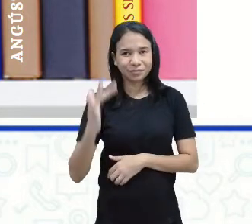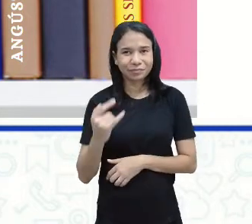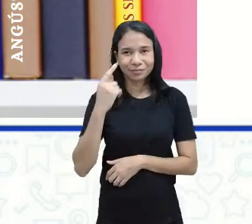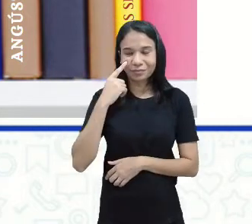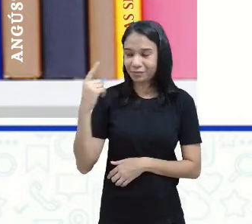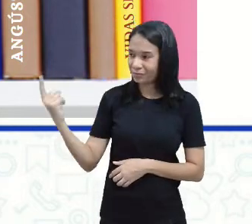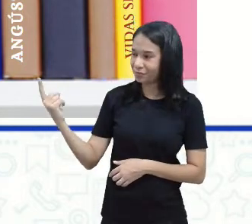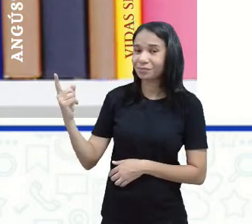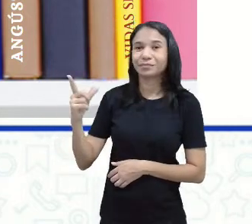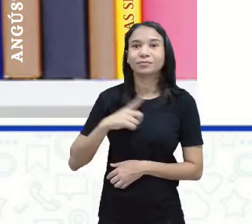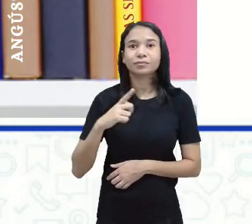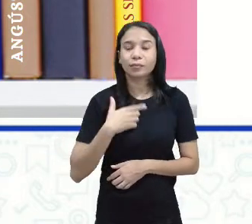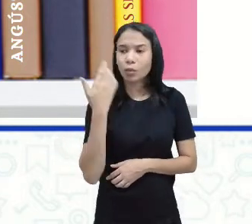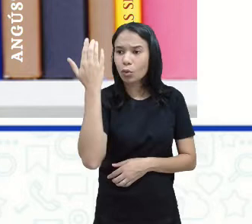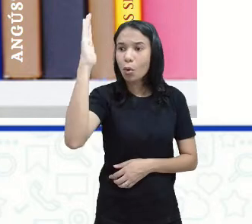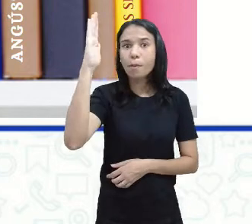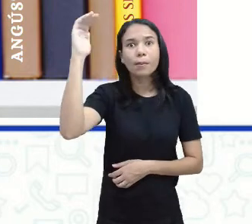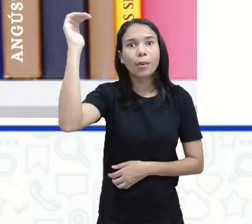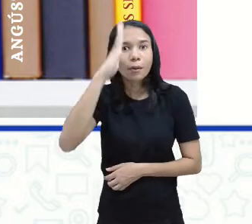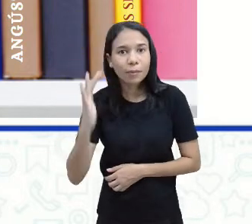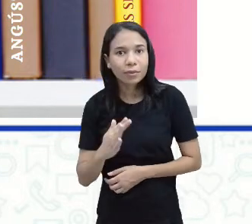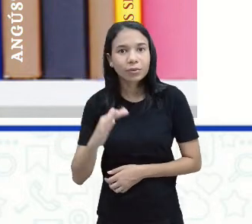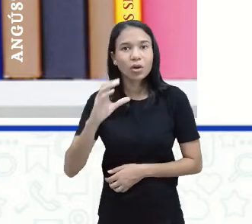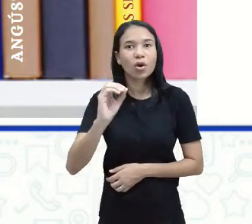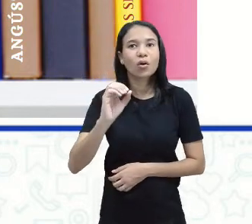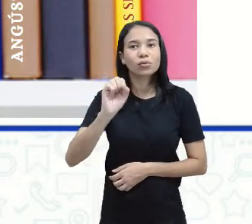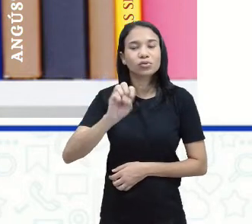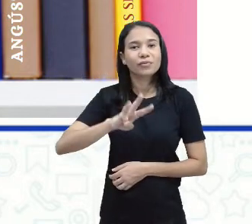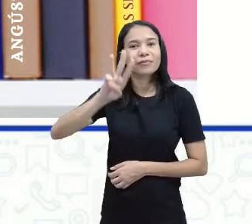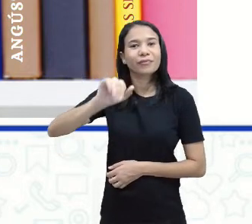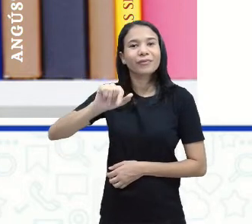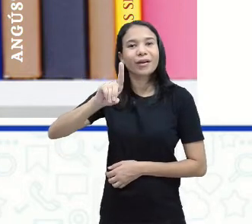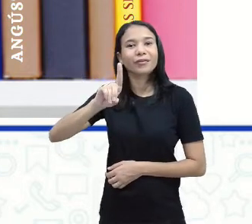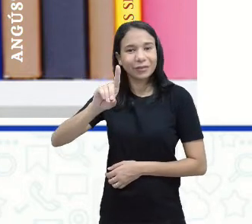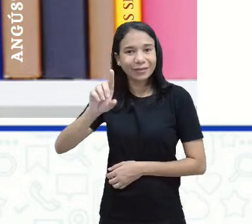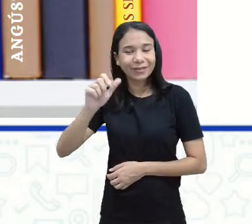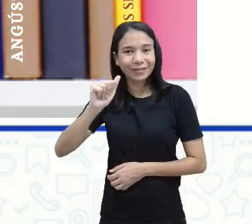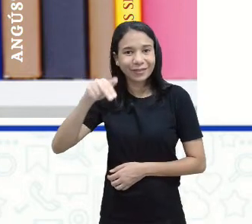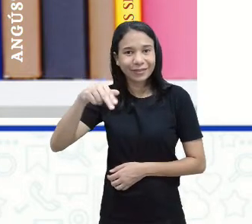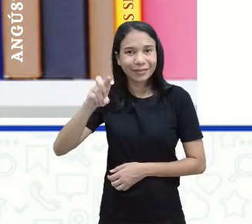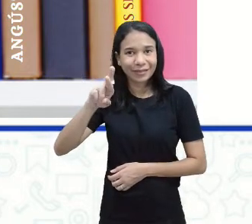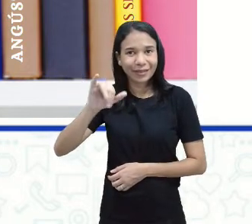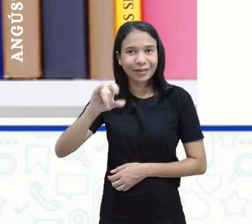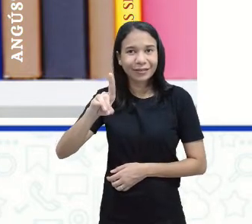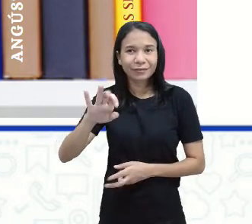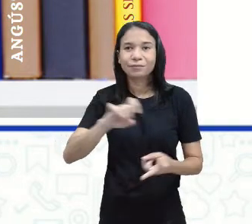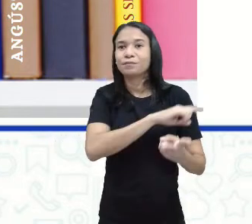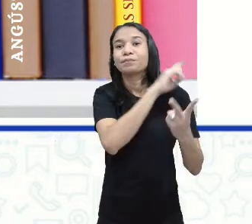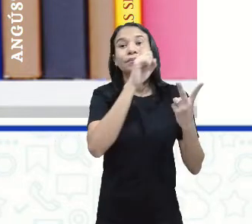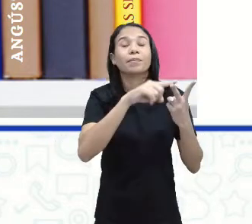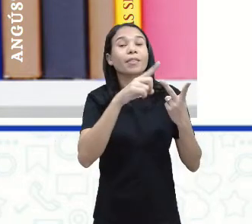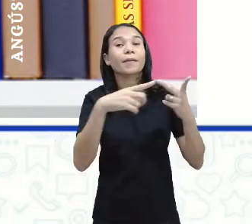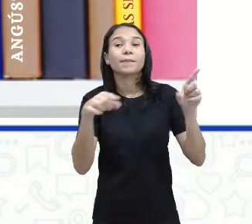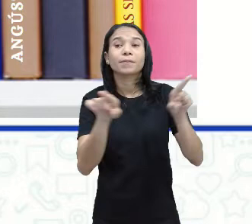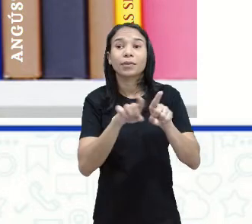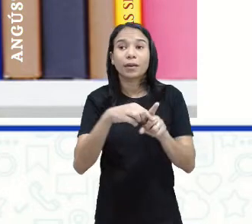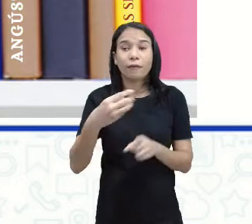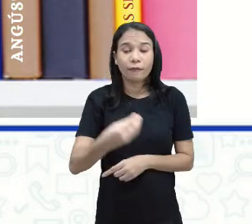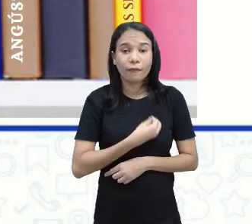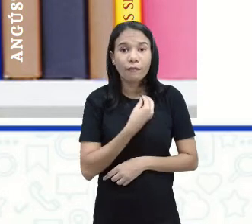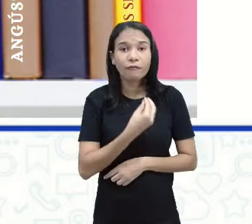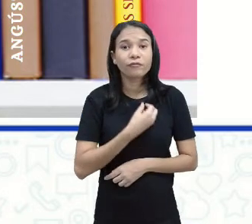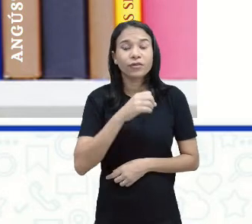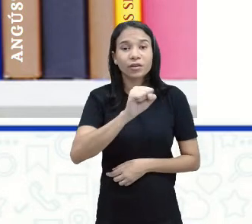tem aí o Pau-Brasil, do Oswald de Andrade, que é quase um manifesto, né, do movimento. Temos Vidas